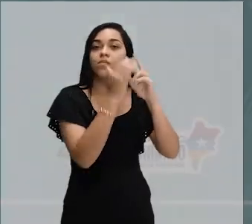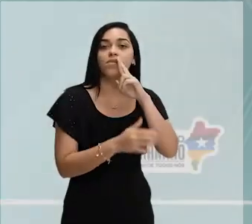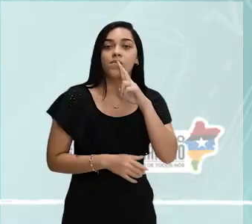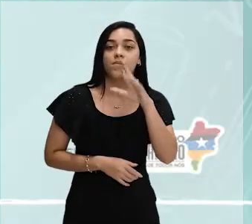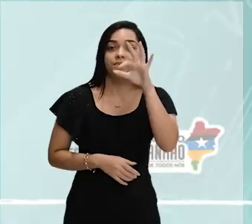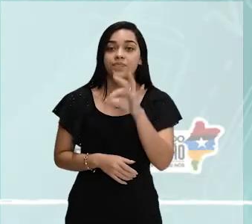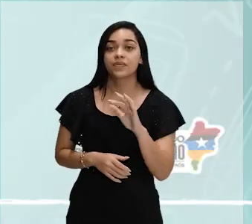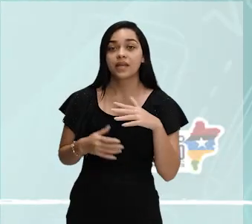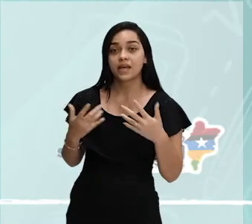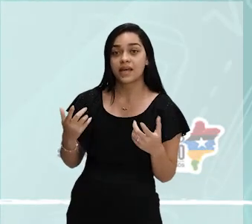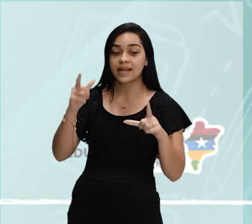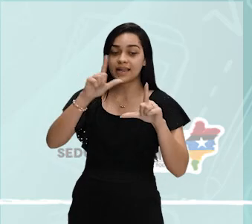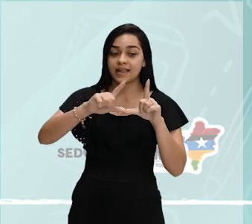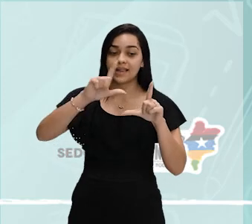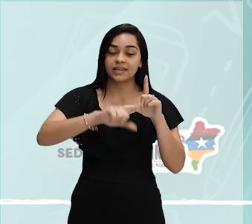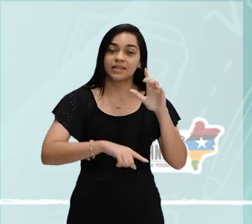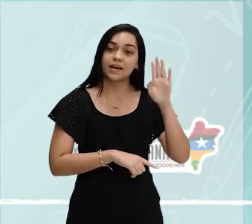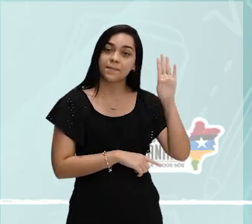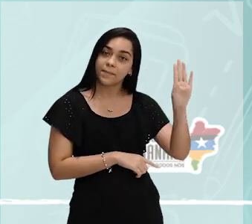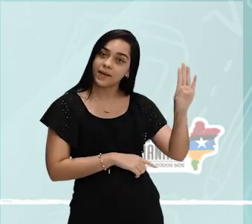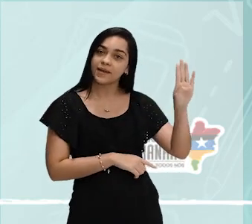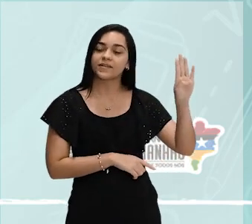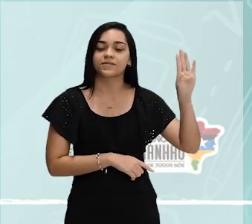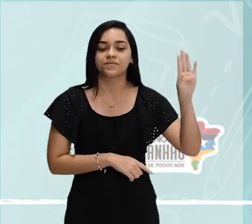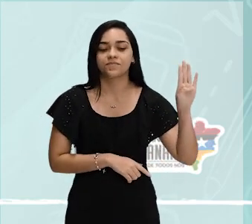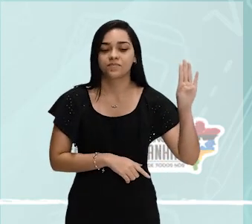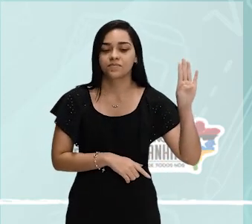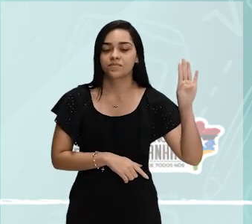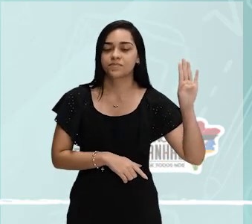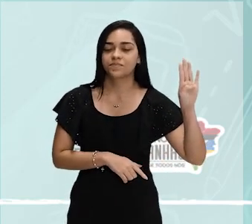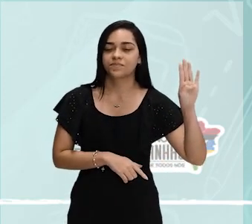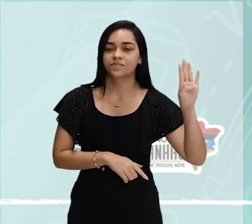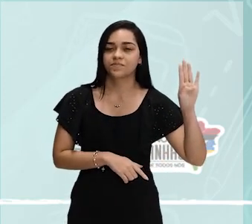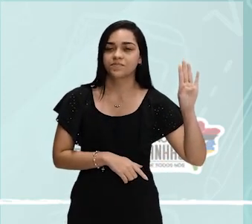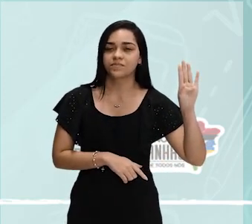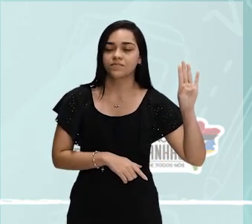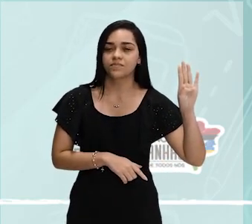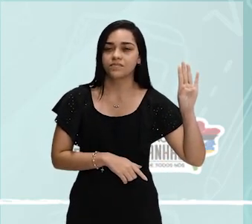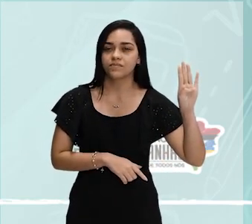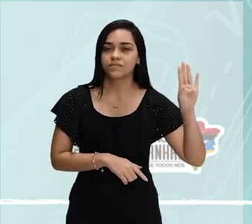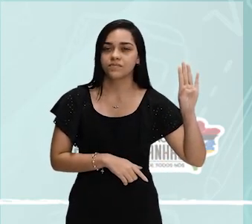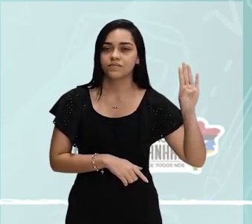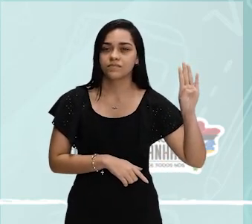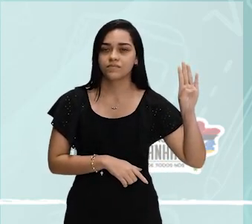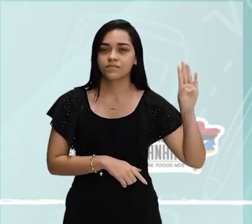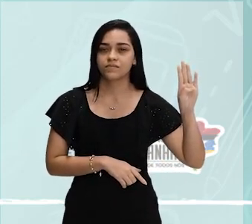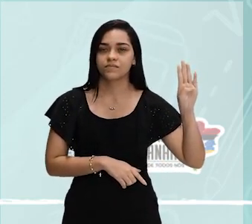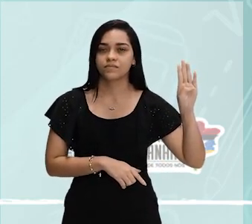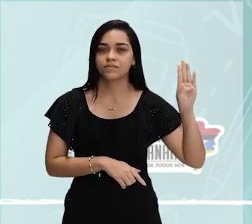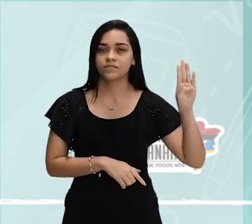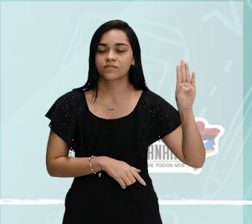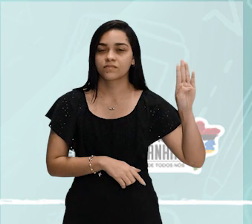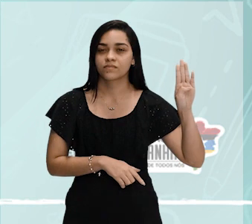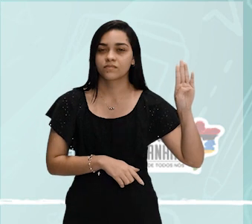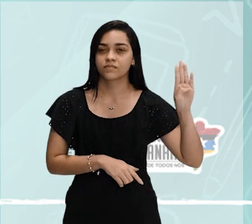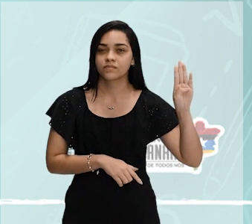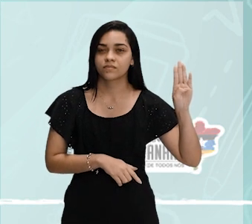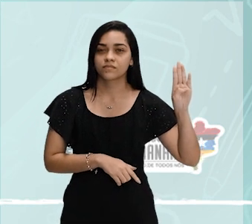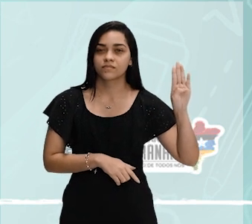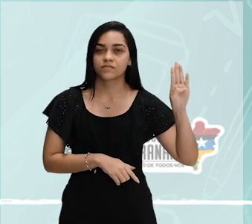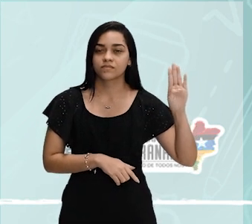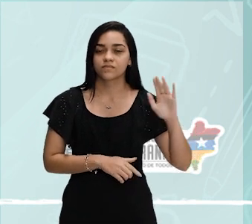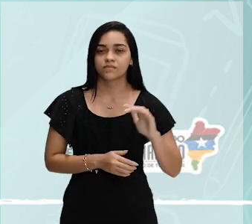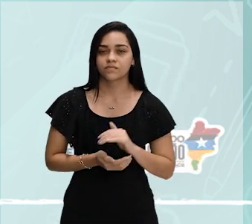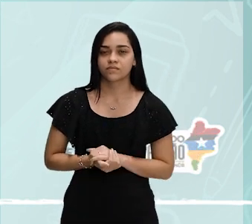resposta certa é a letra B. Reação anticlássica, busca por temas nacionais, sentimentalismo